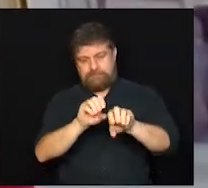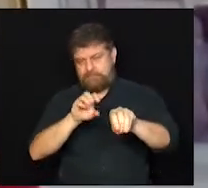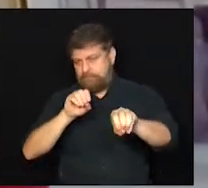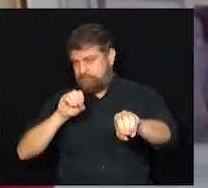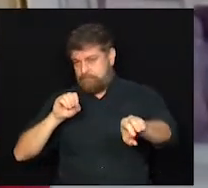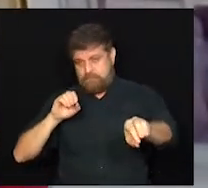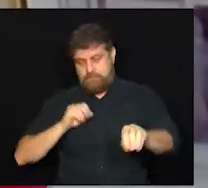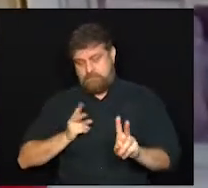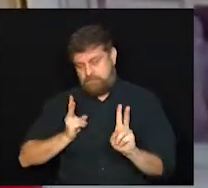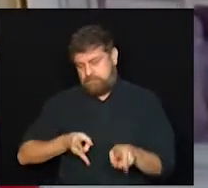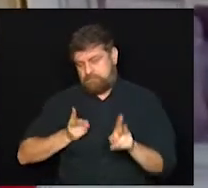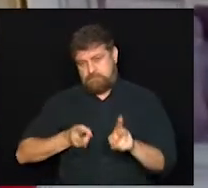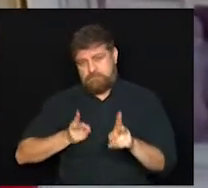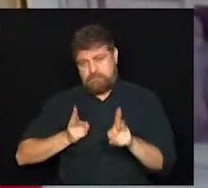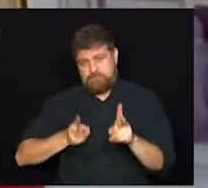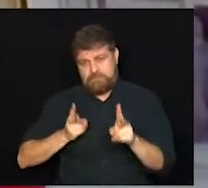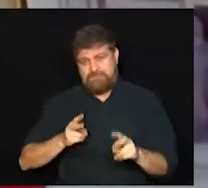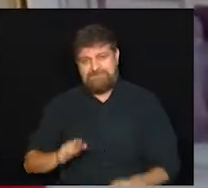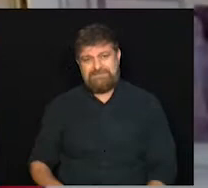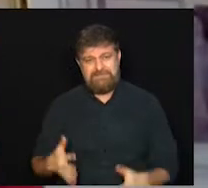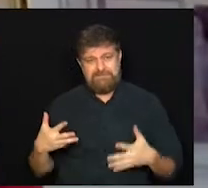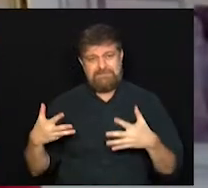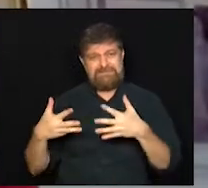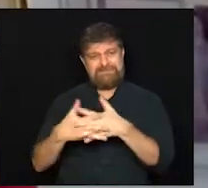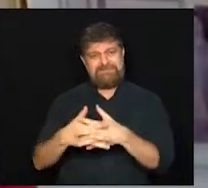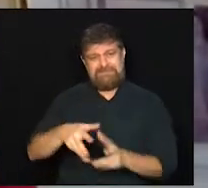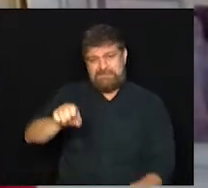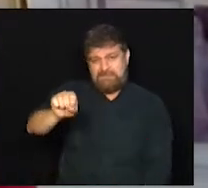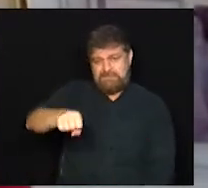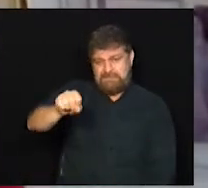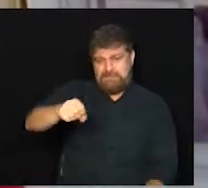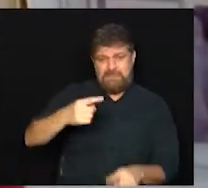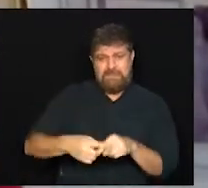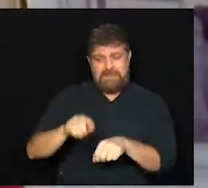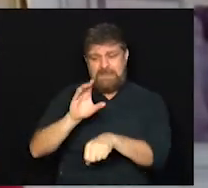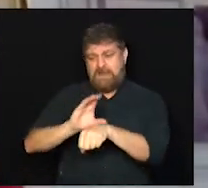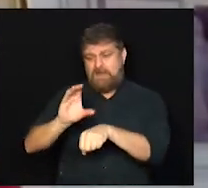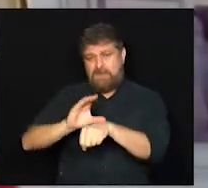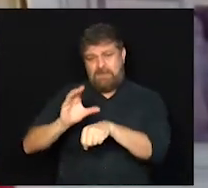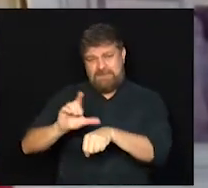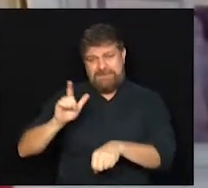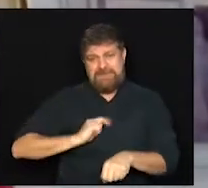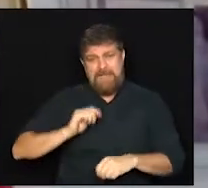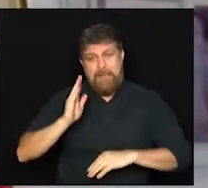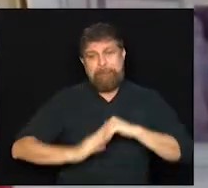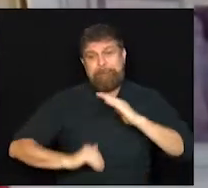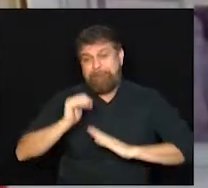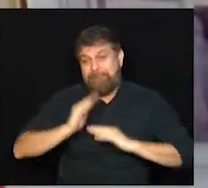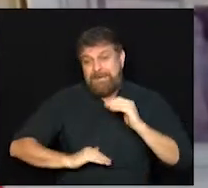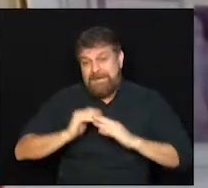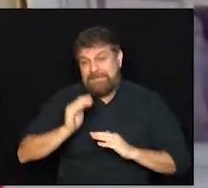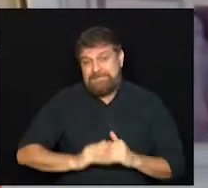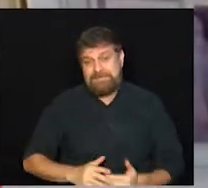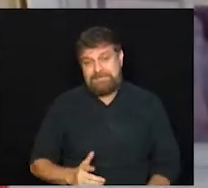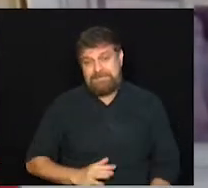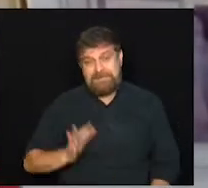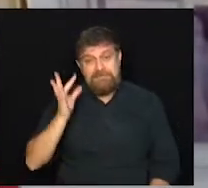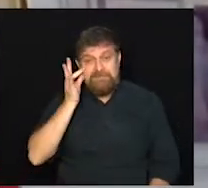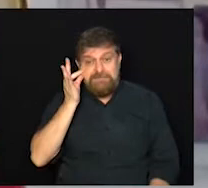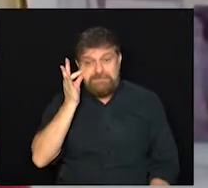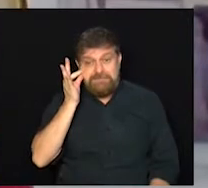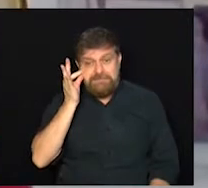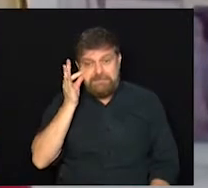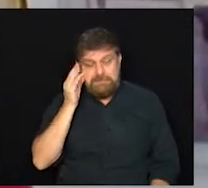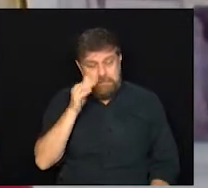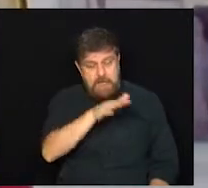estabelecidas. Isso está se tornando complicado, sim, porque há cursos que precisam de algumas atividades práticas em loco. A área